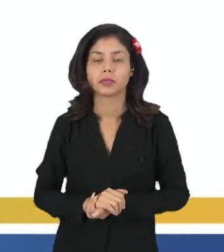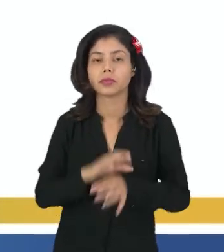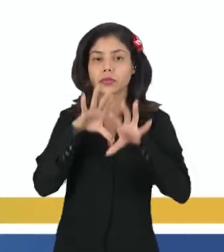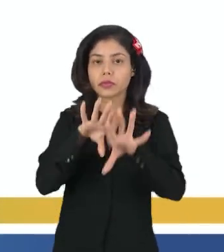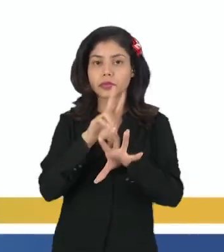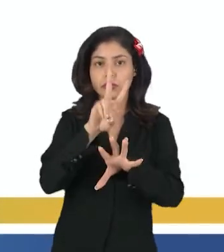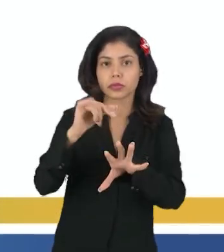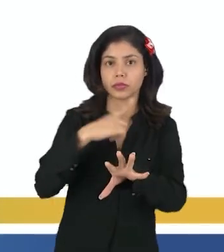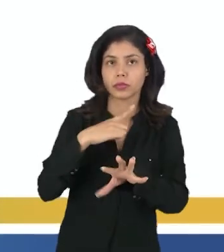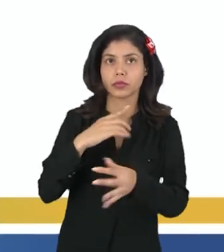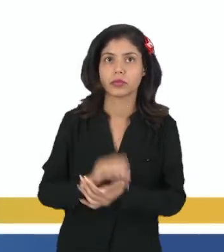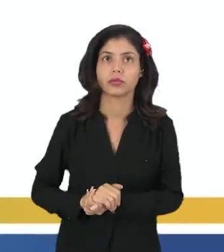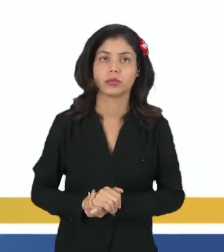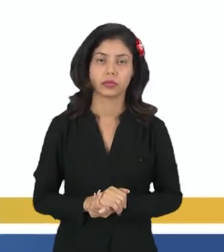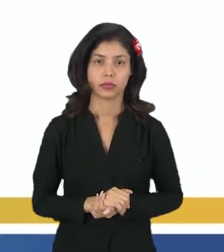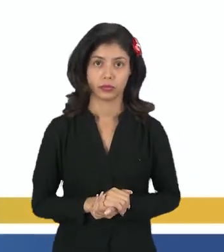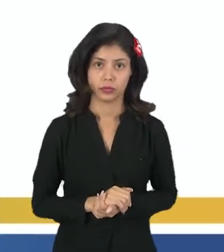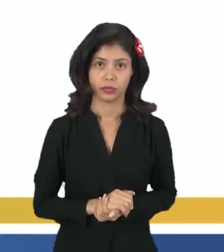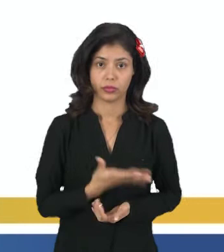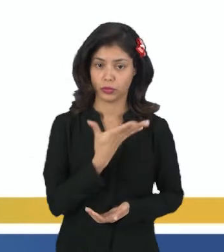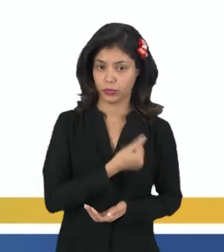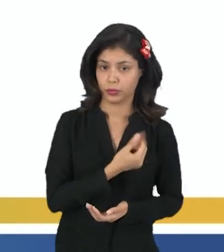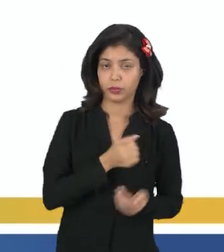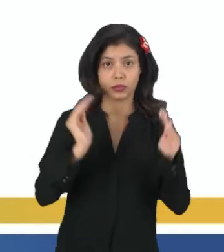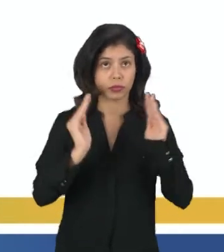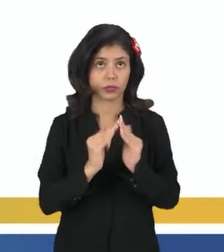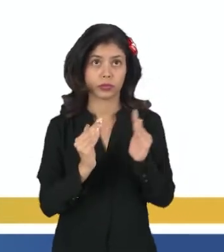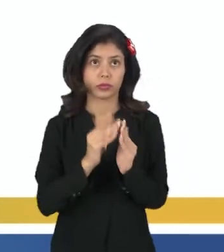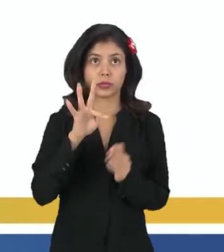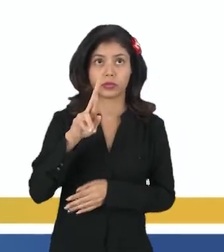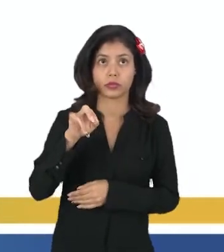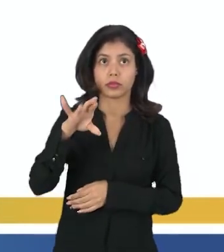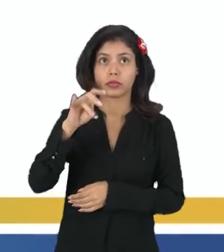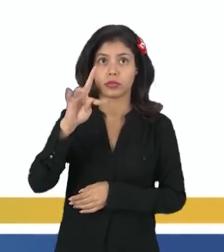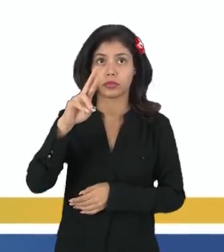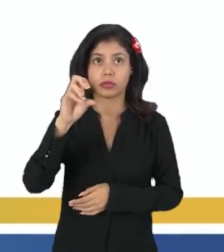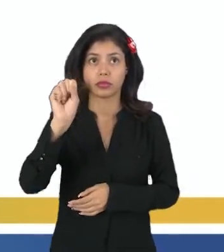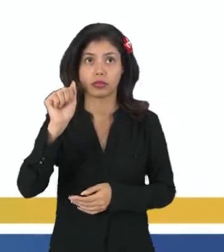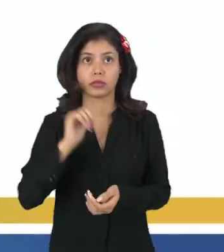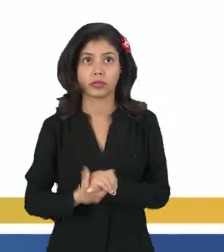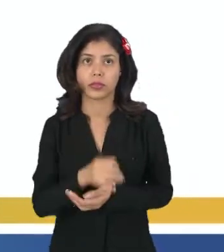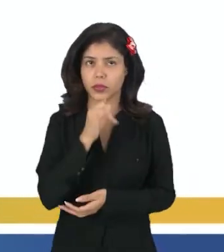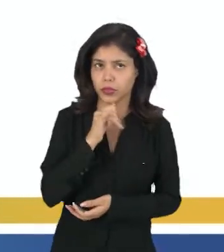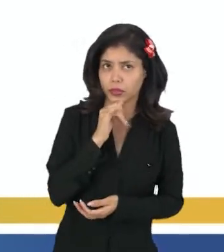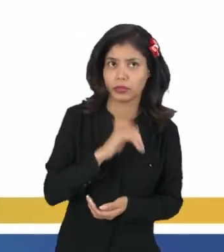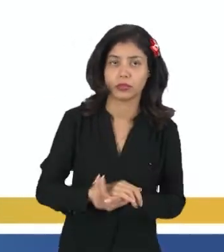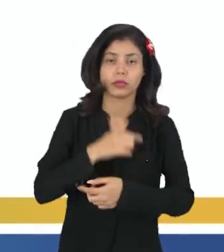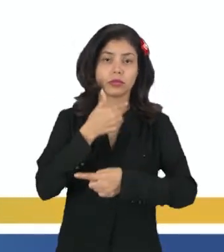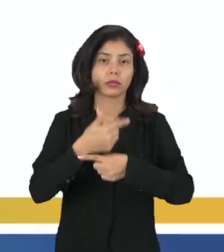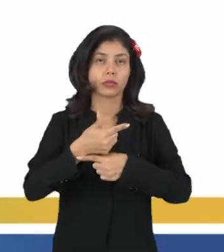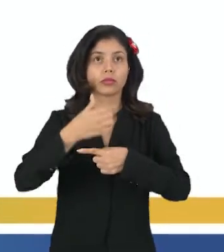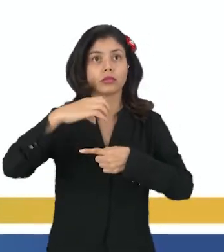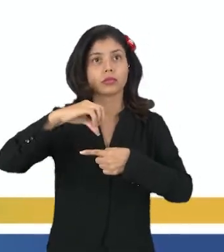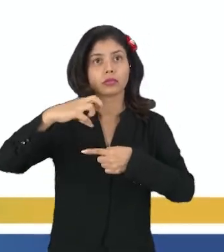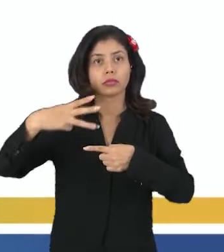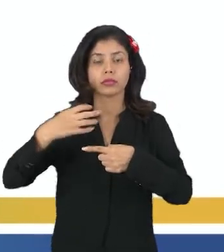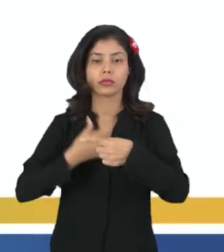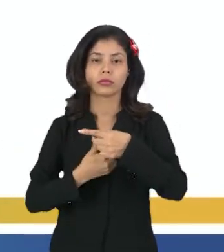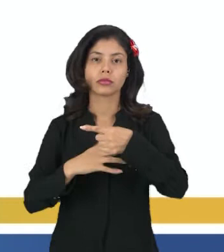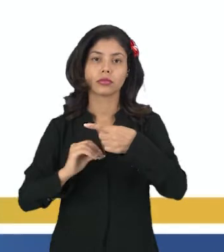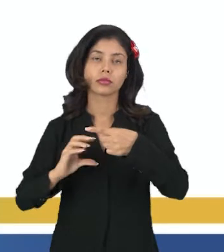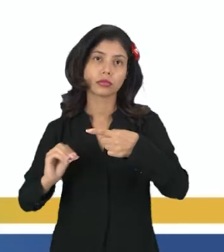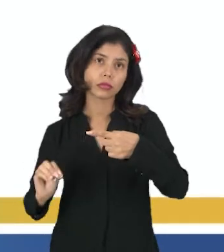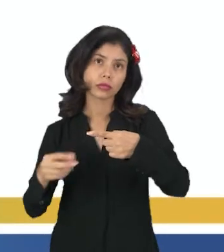a gente vai ter uma certa de uma certo número de casas feliz então vamos aqui um exemplo sempre bem melhor porque falando assim fica meio ruim